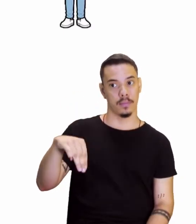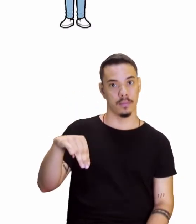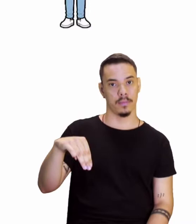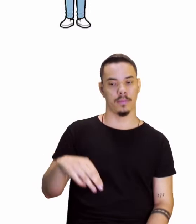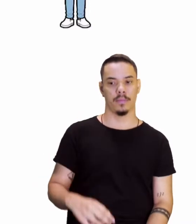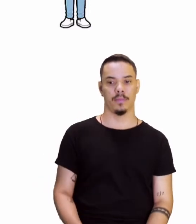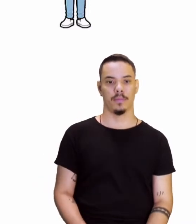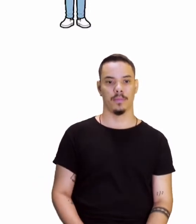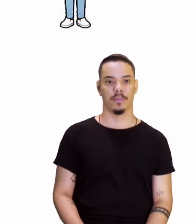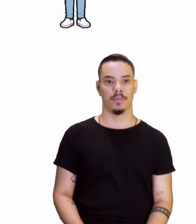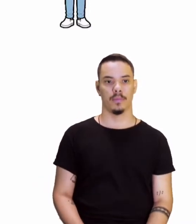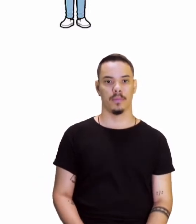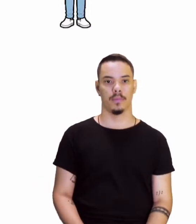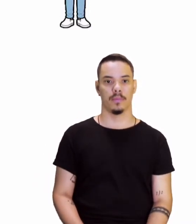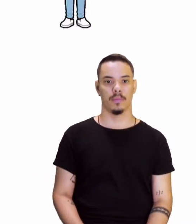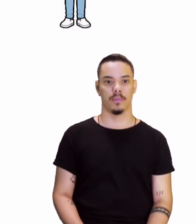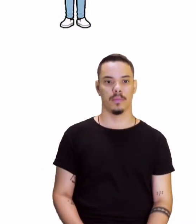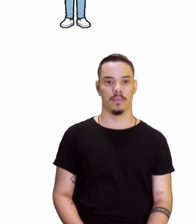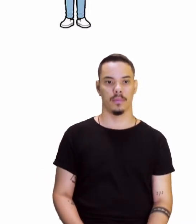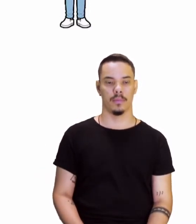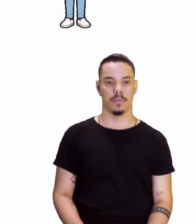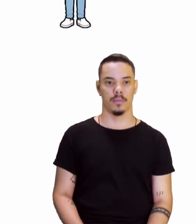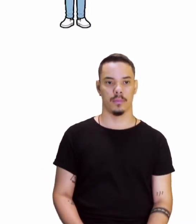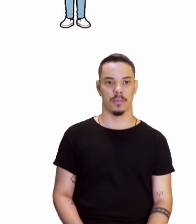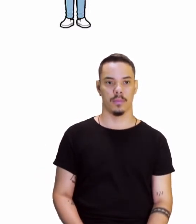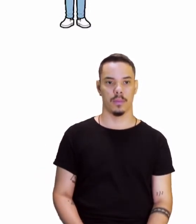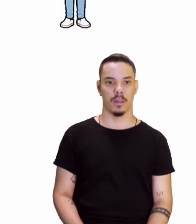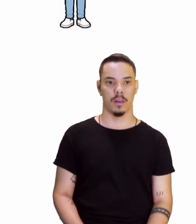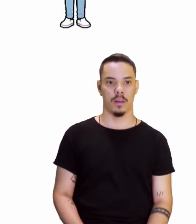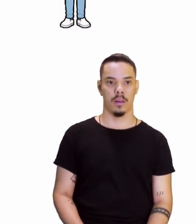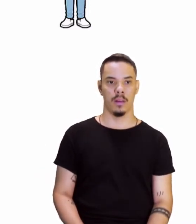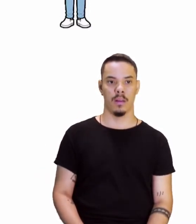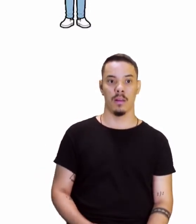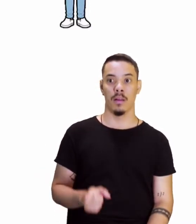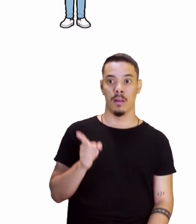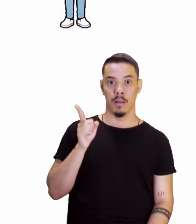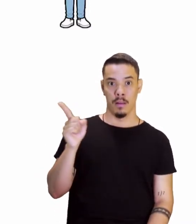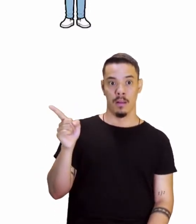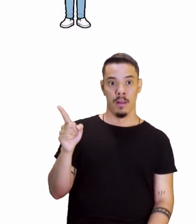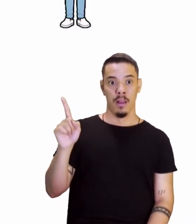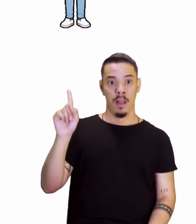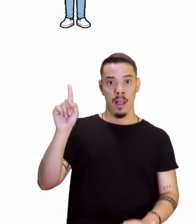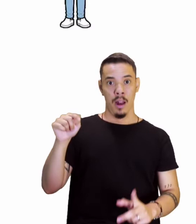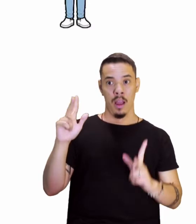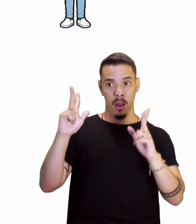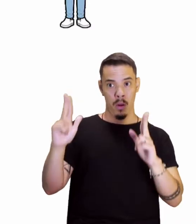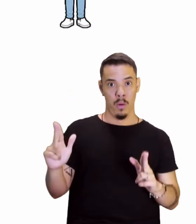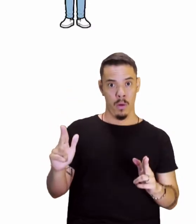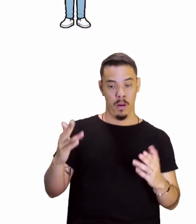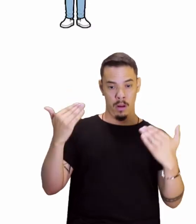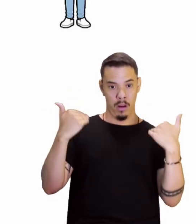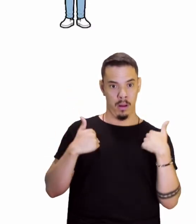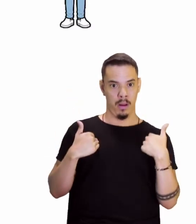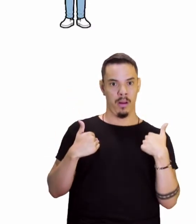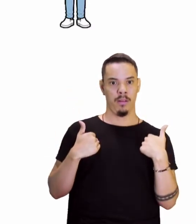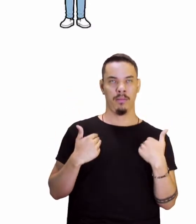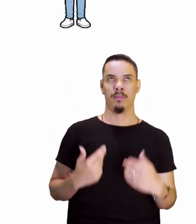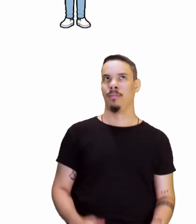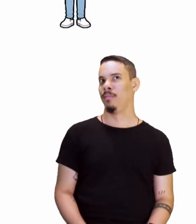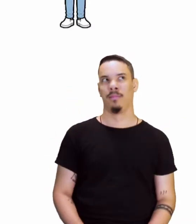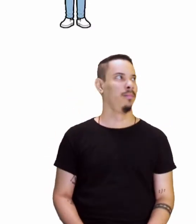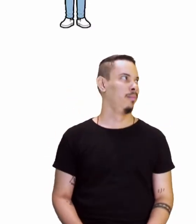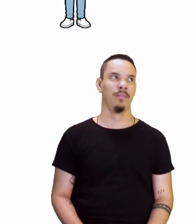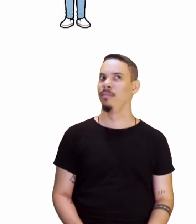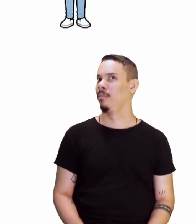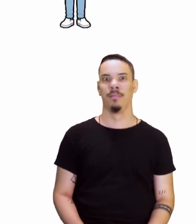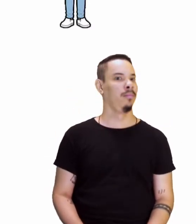em, na verdade, tá bom? Mais uma aqui para vocês, ó. Ele é igual a eu. Oh, meu Deus do